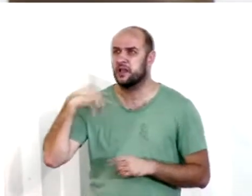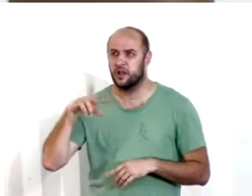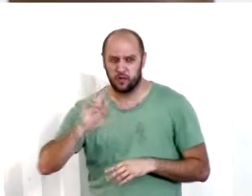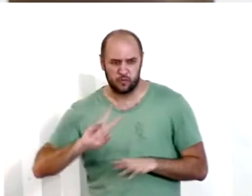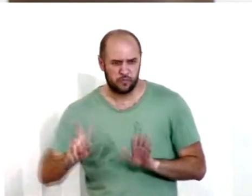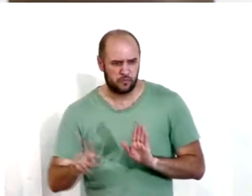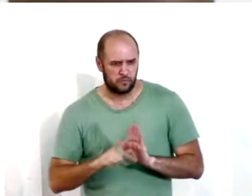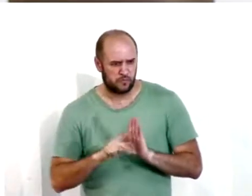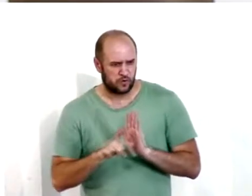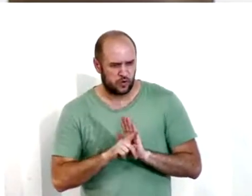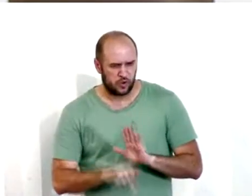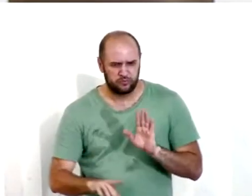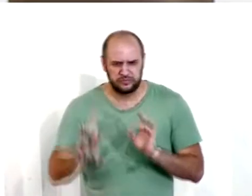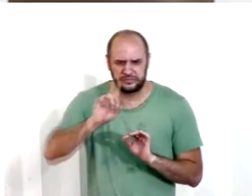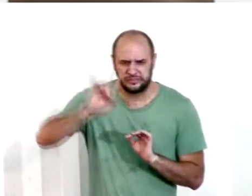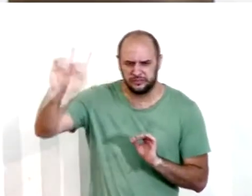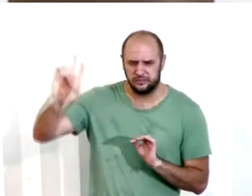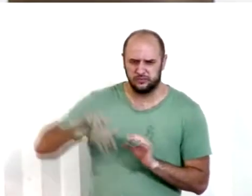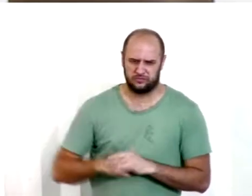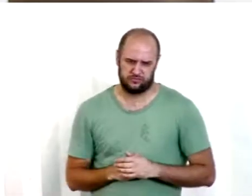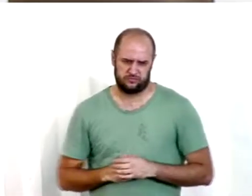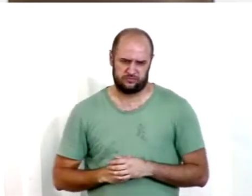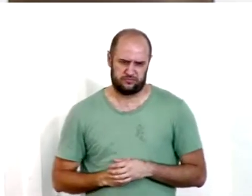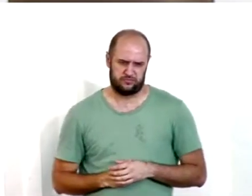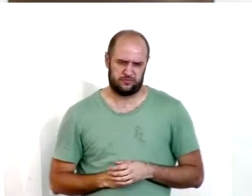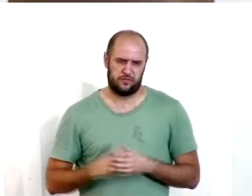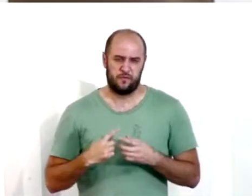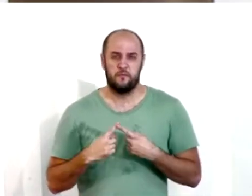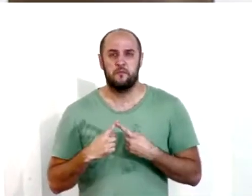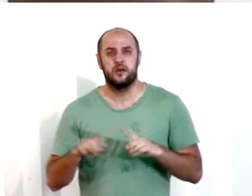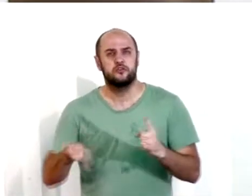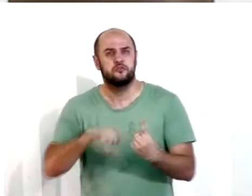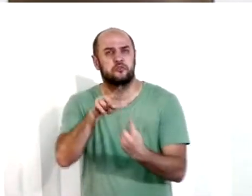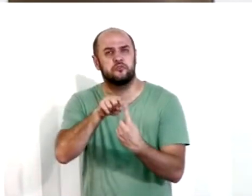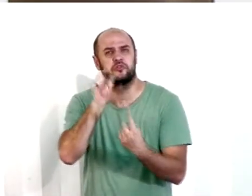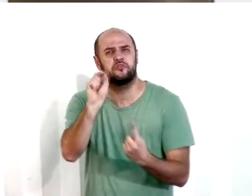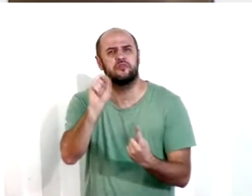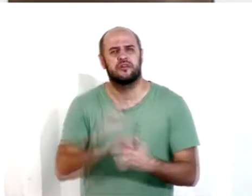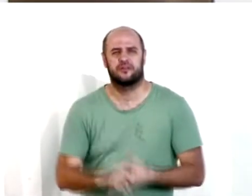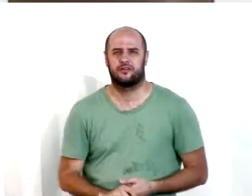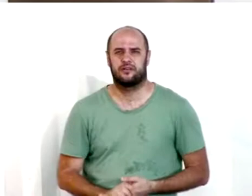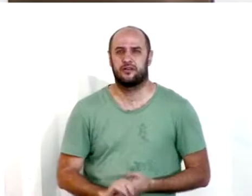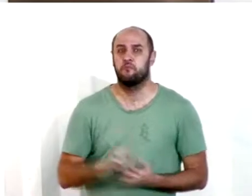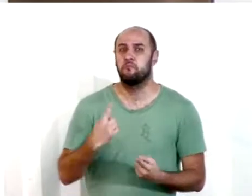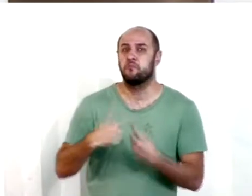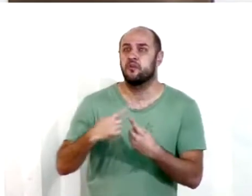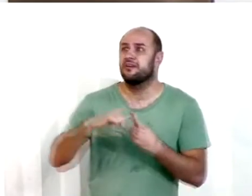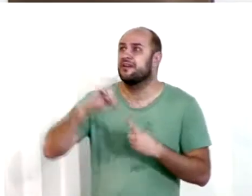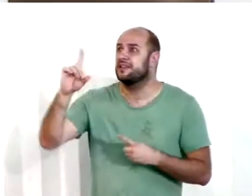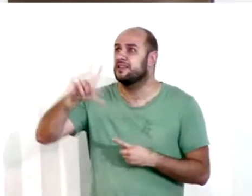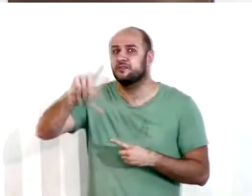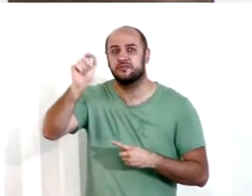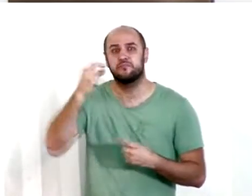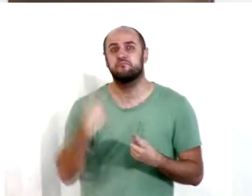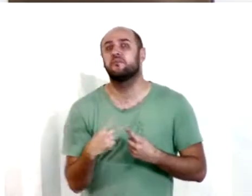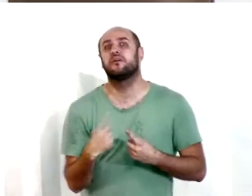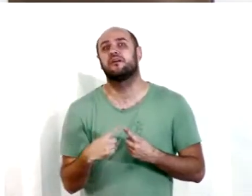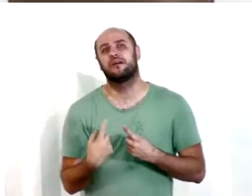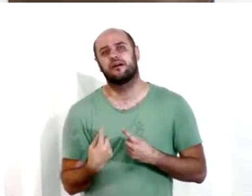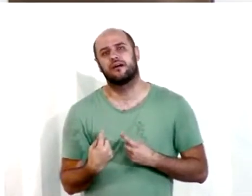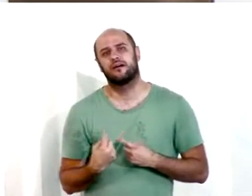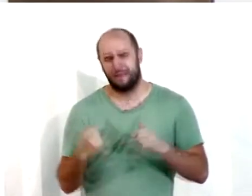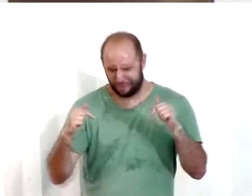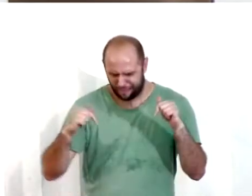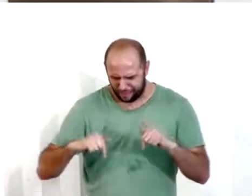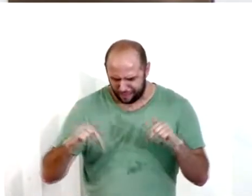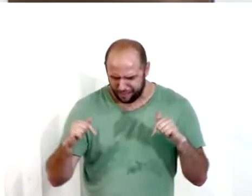somos propriedade exclusiva de Deus. Mas para que finalidade? Porque Deus nos escolheu para viver neste mundo caído, e